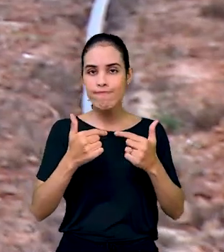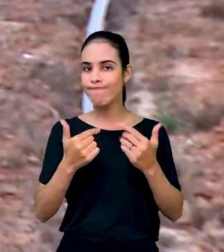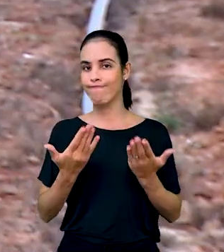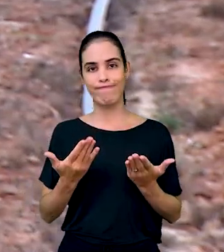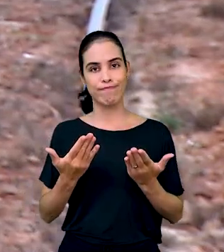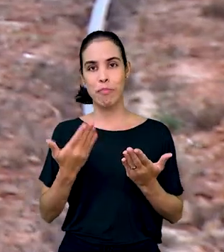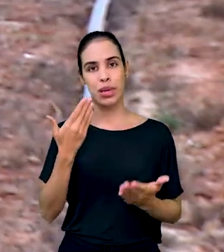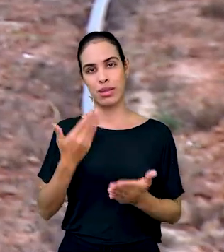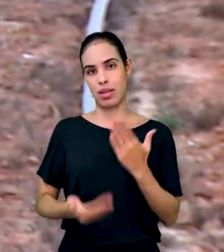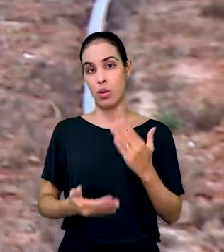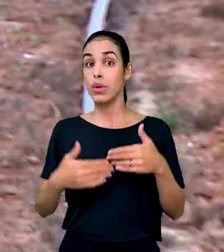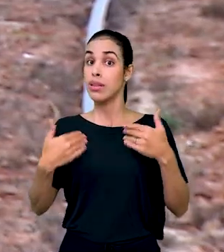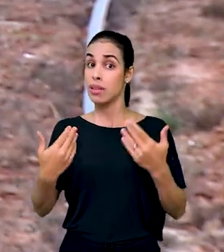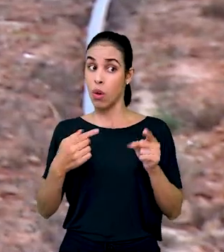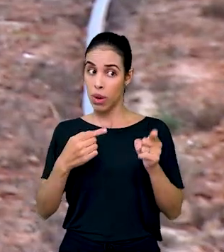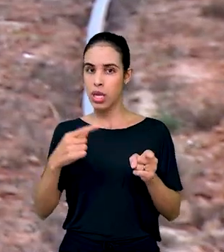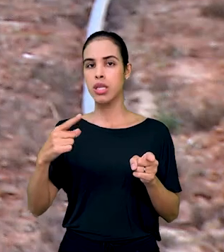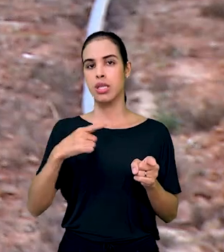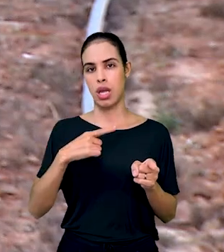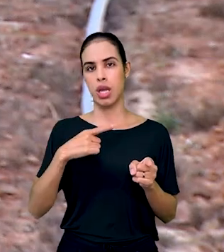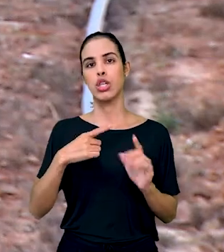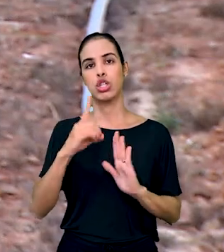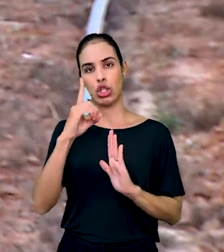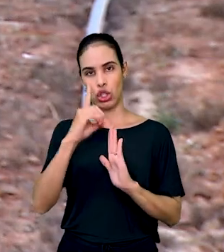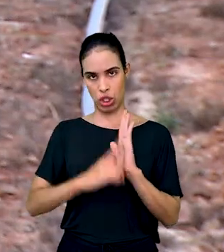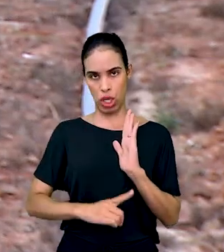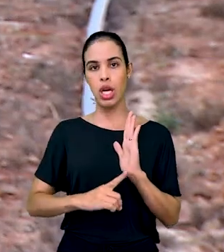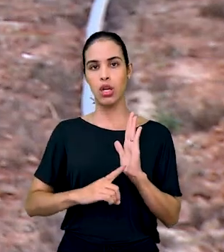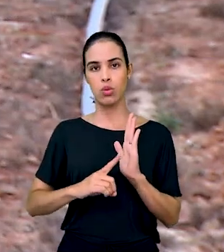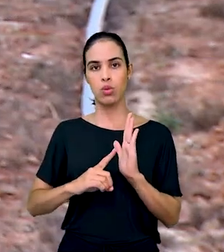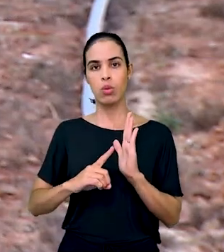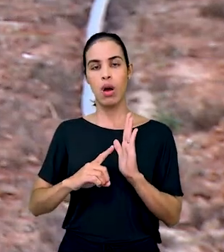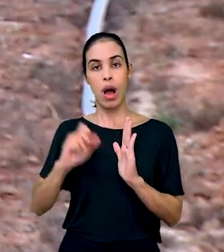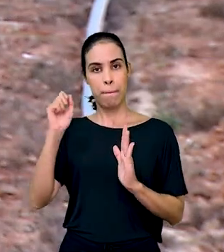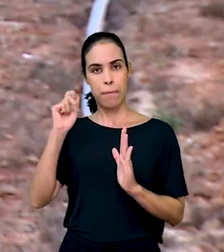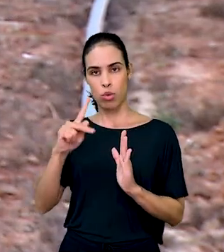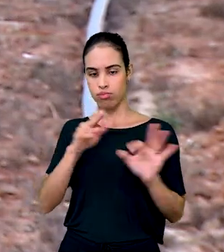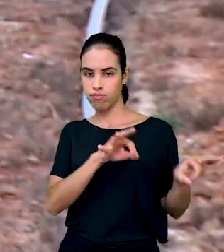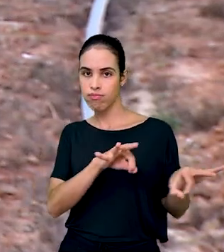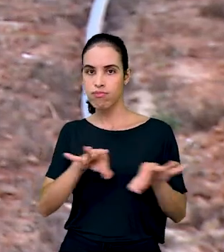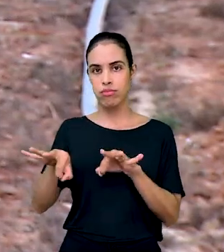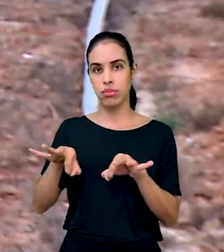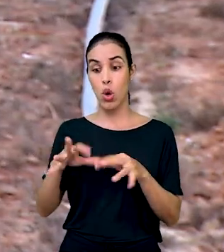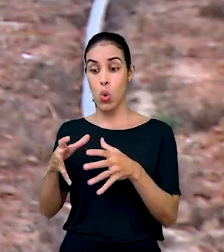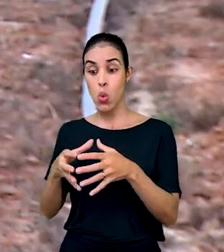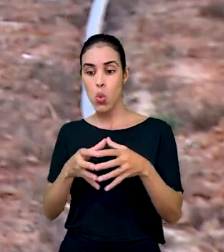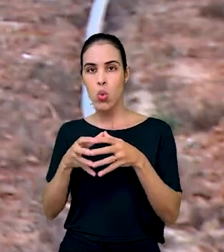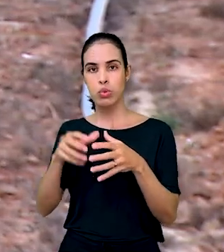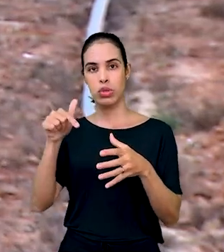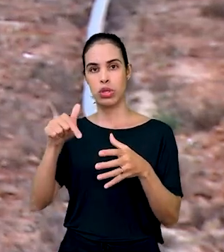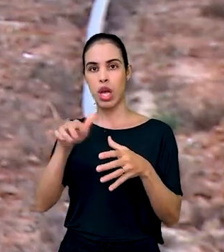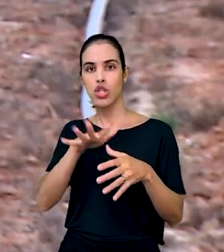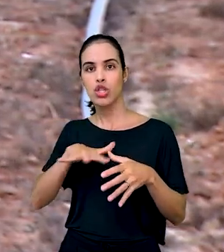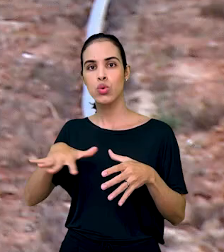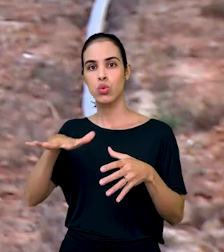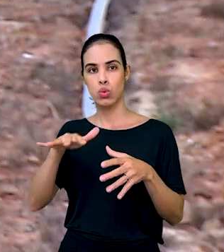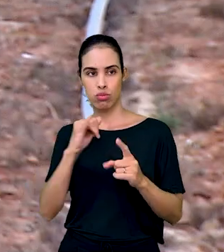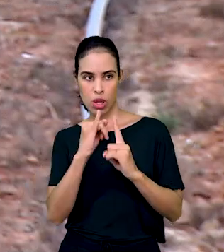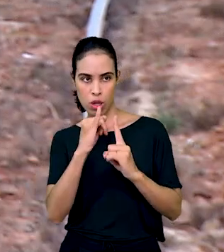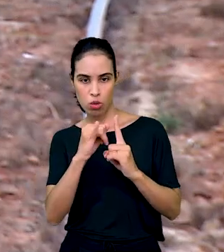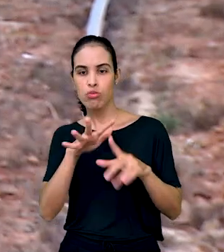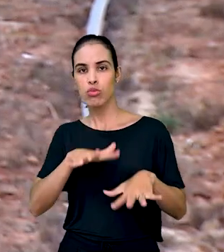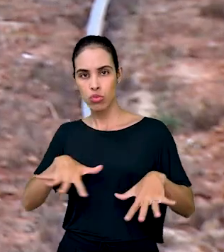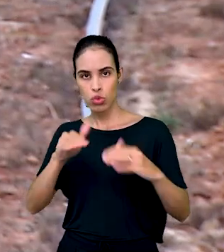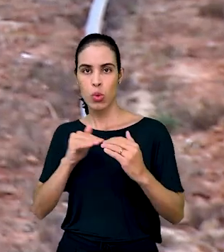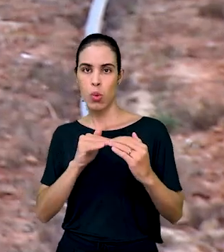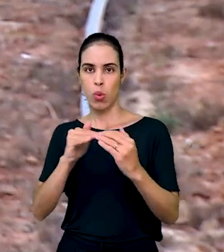profissão. Portanto, tem direito à pensão integral. Todos os ministros da 7ª turma acompanharam o voto do